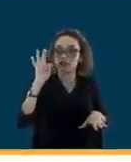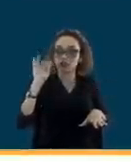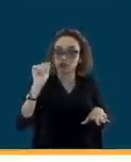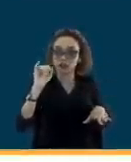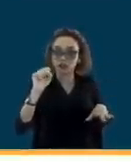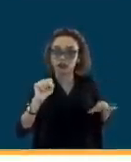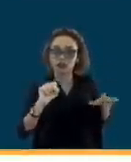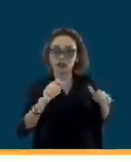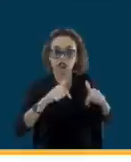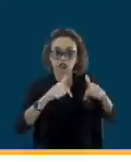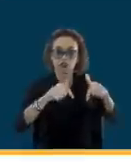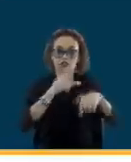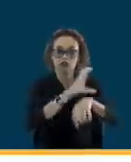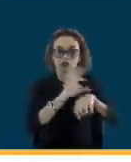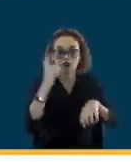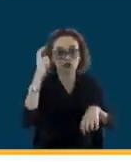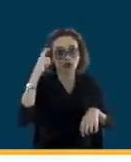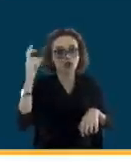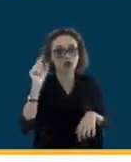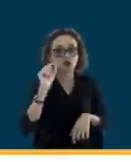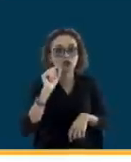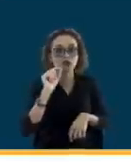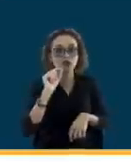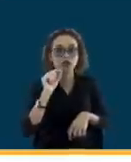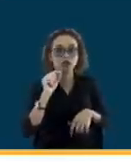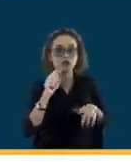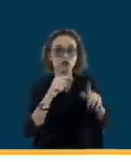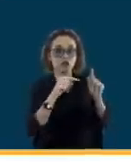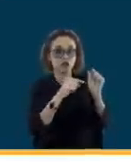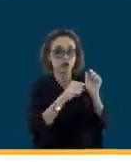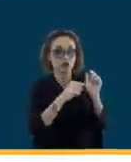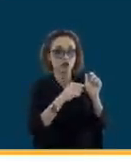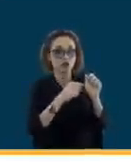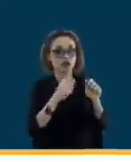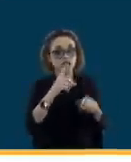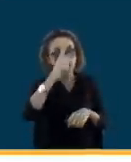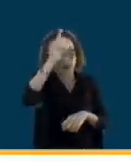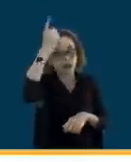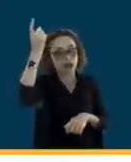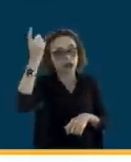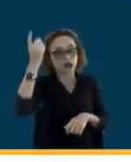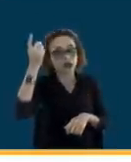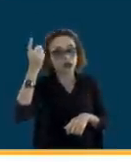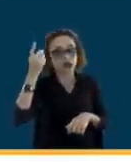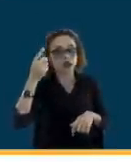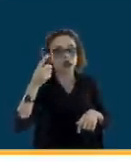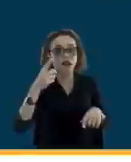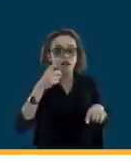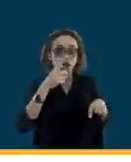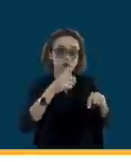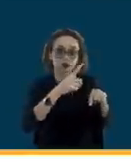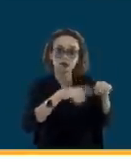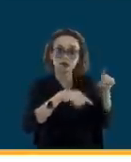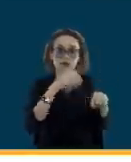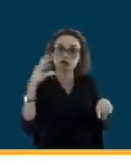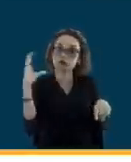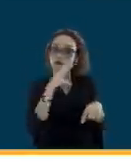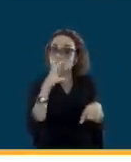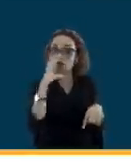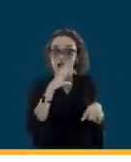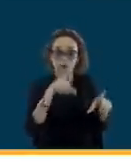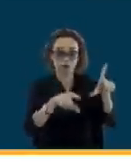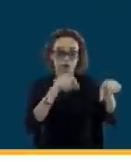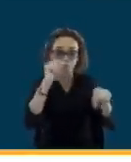culturais, mesmo nessa, há que criar mecanismos ágeis de seleção, né?